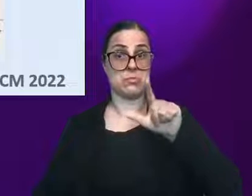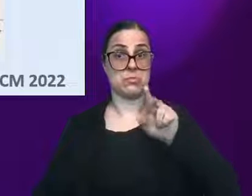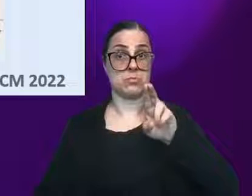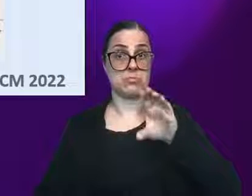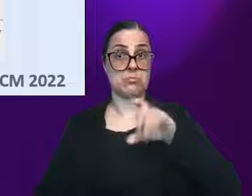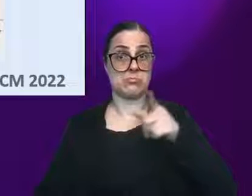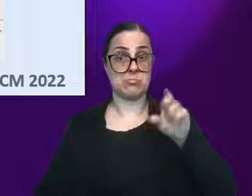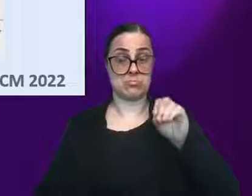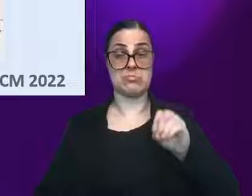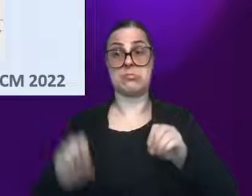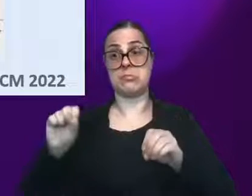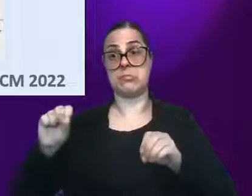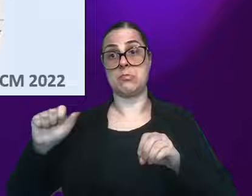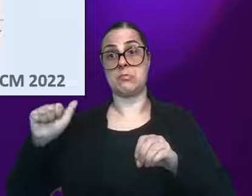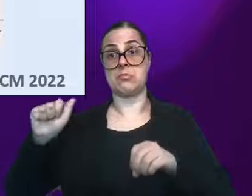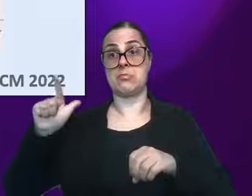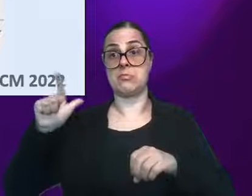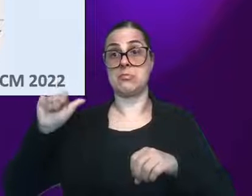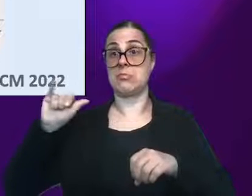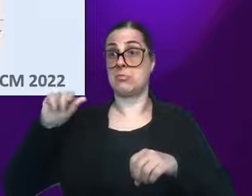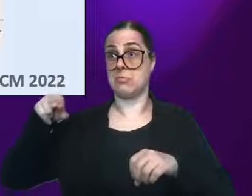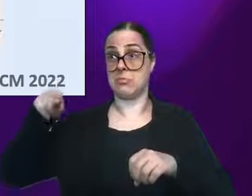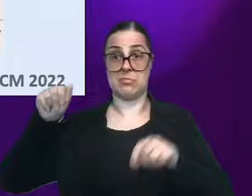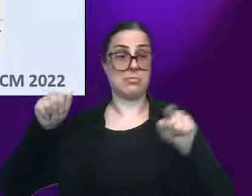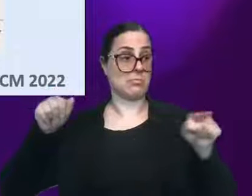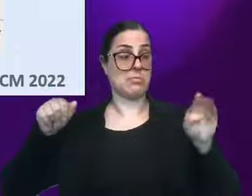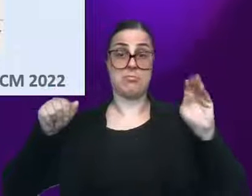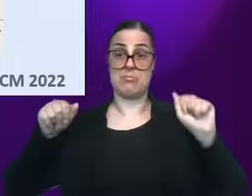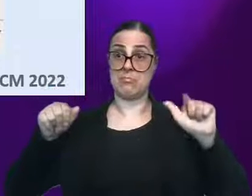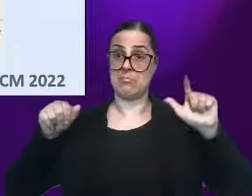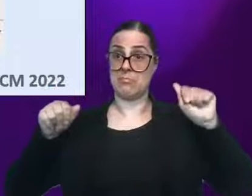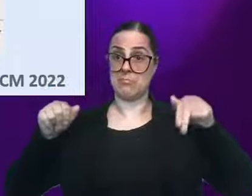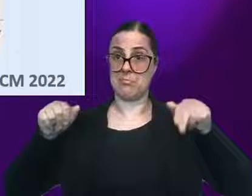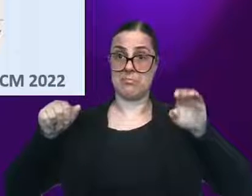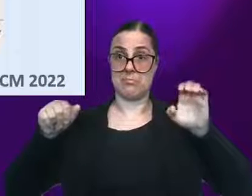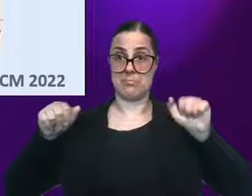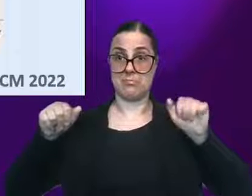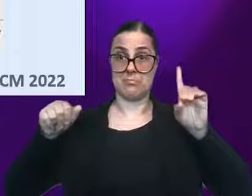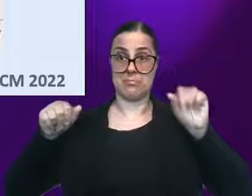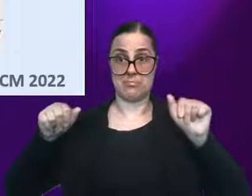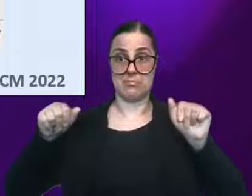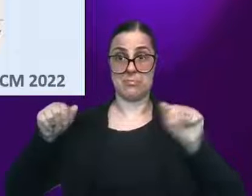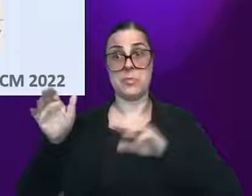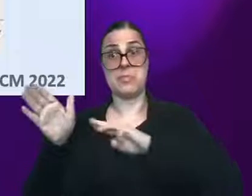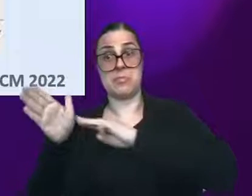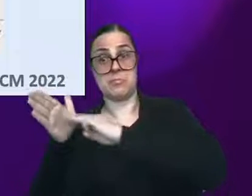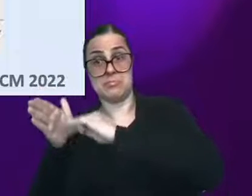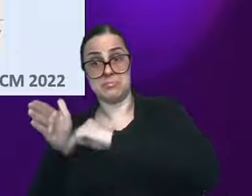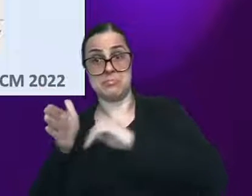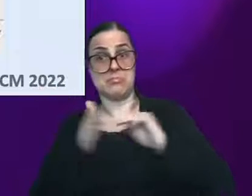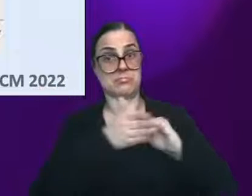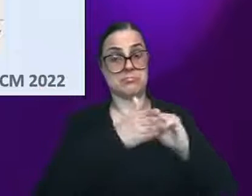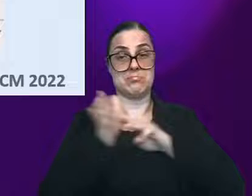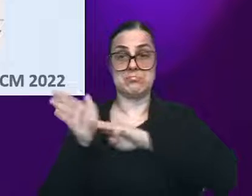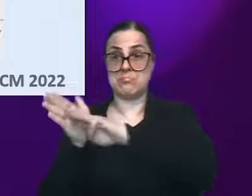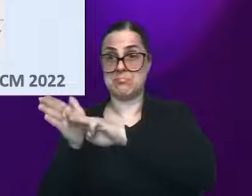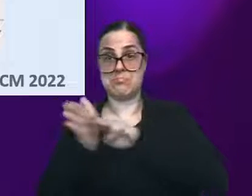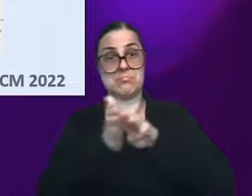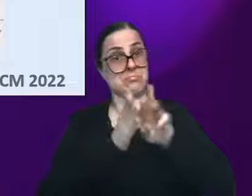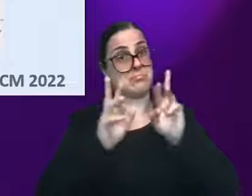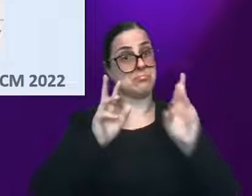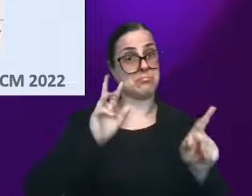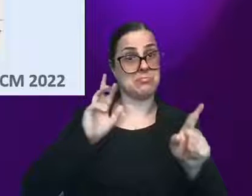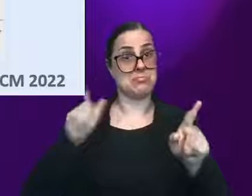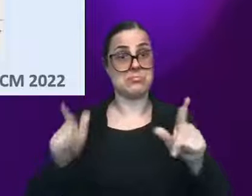tá? Obviamente, existem diferenças de metodologia, como clusters ou não,